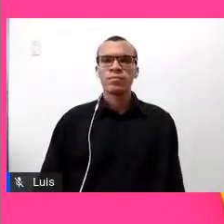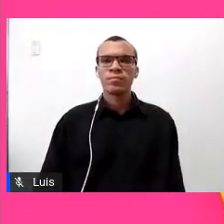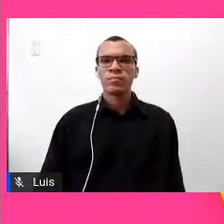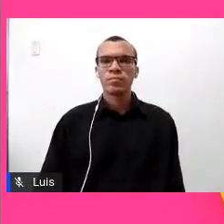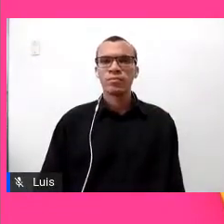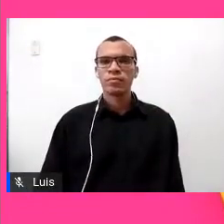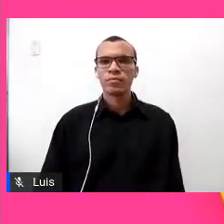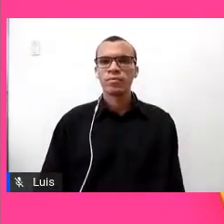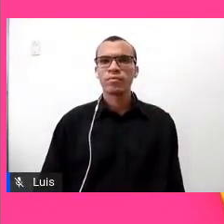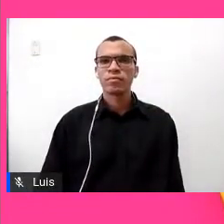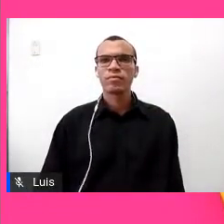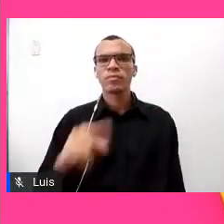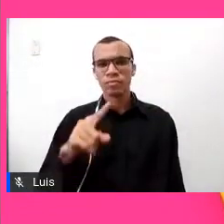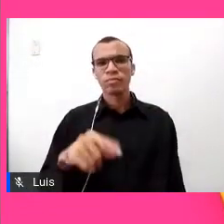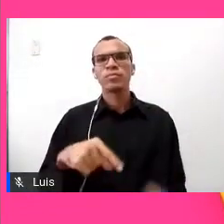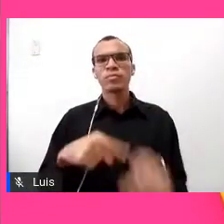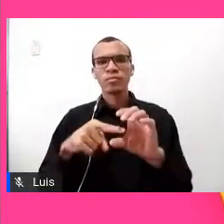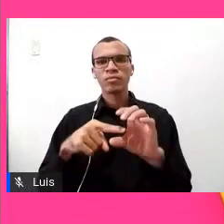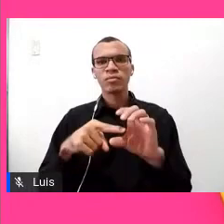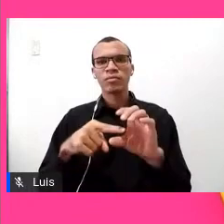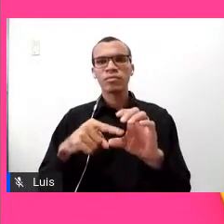Ele está girando